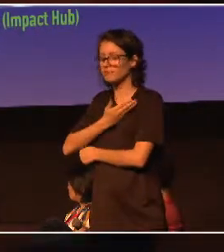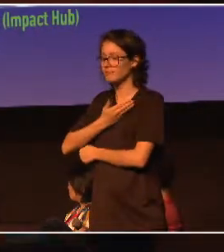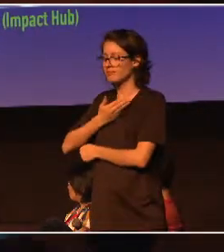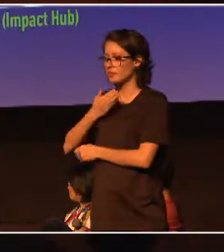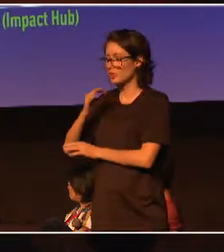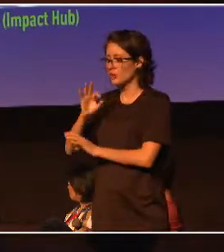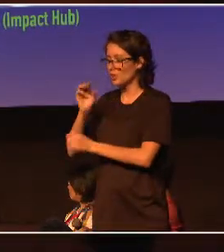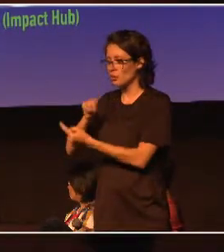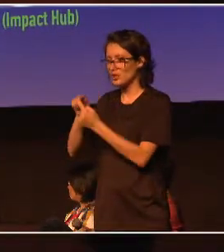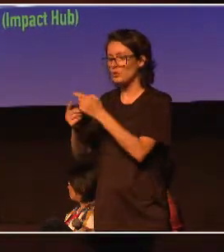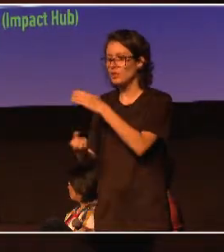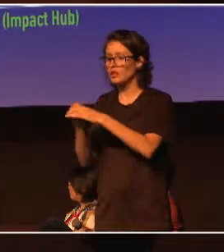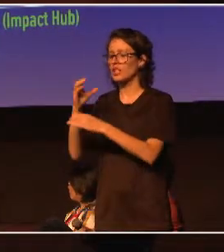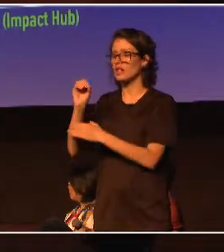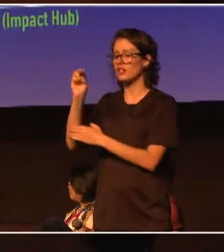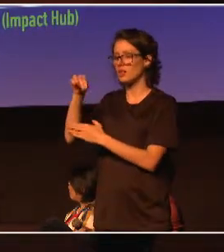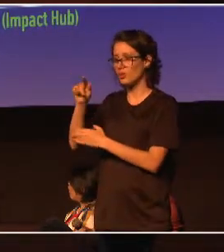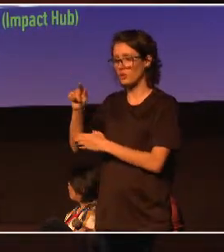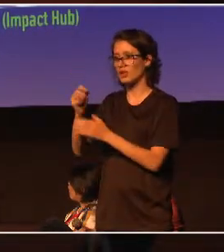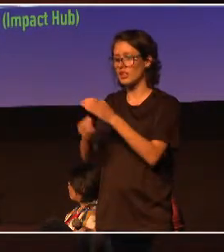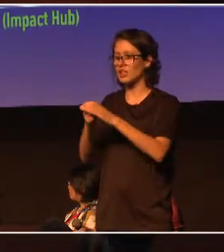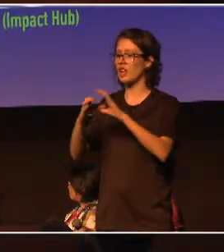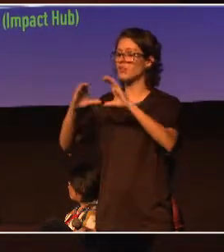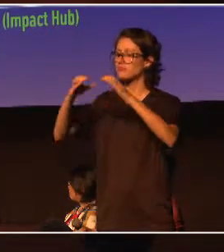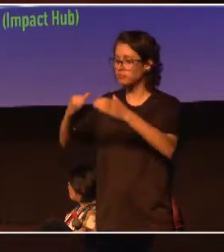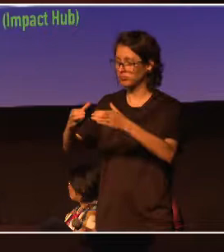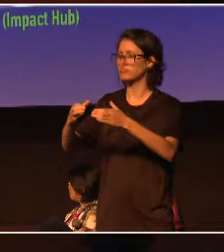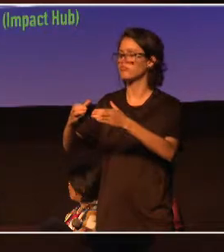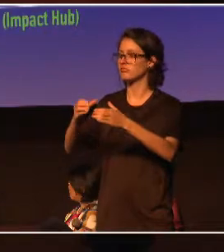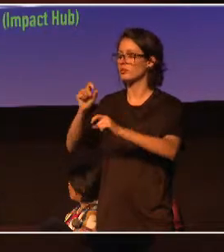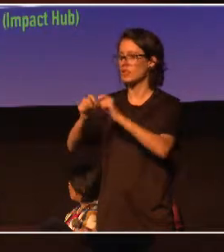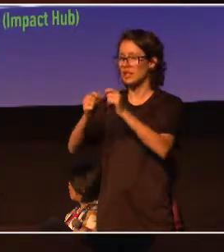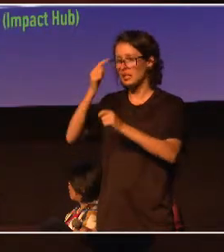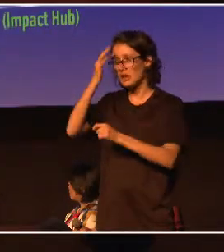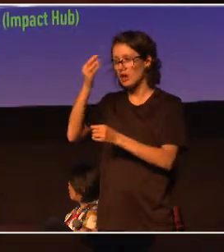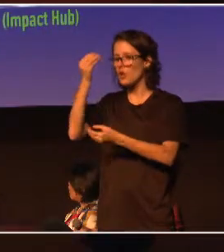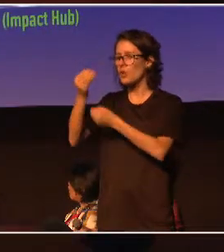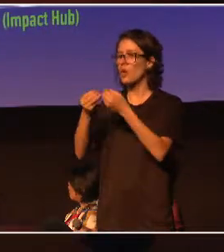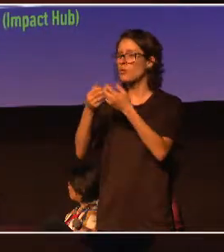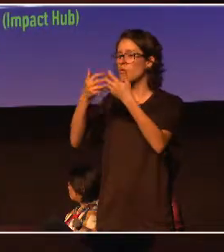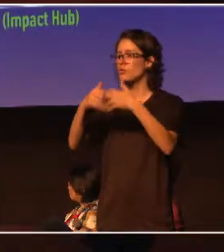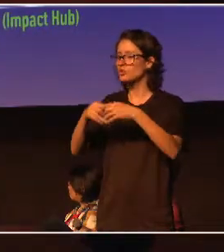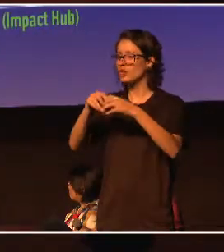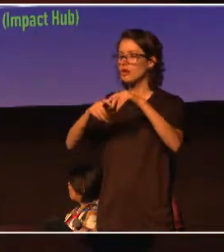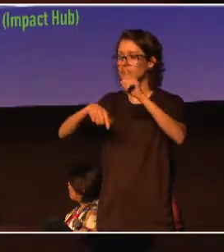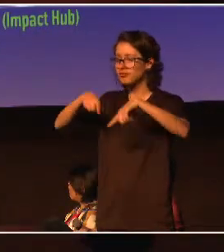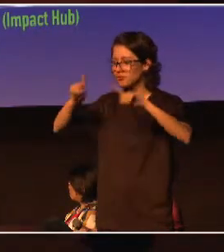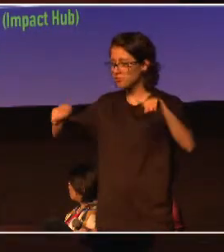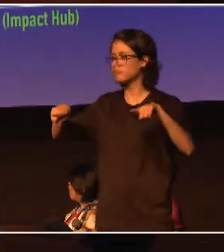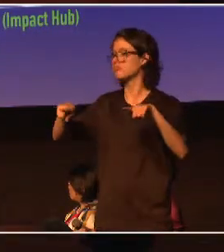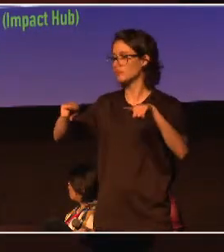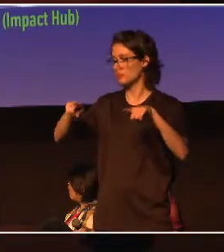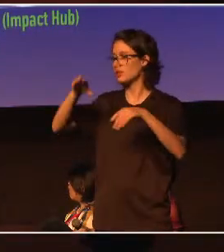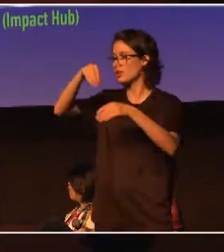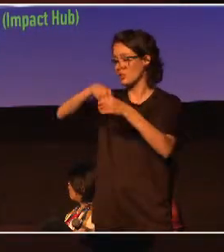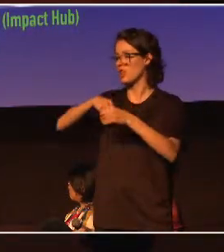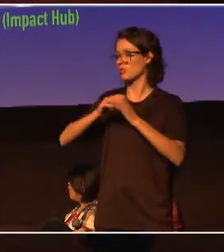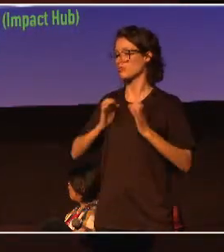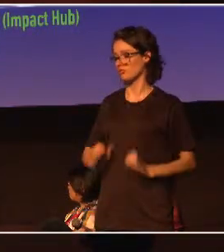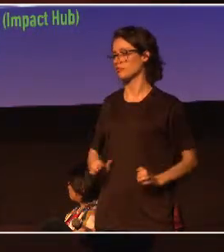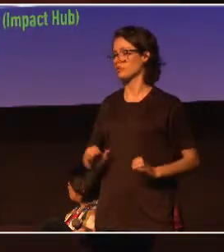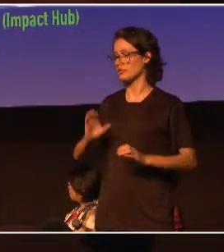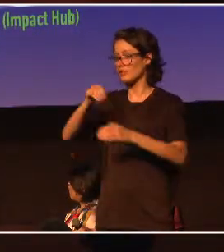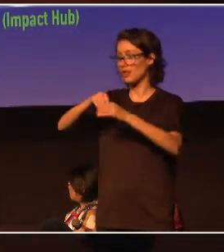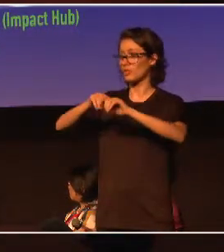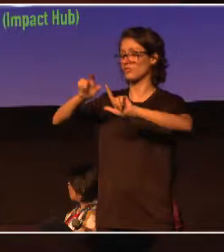uma organização chamada Instituto Mídia Étnica, para pensar a questão da diversidade na mídia, né? A falta da diversidade na mídia. Então, eu